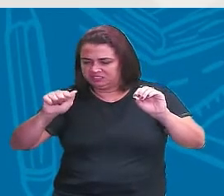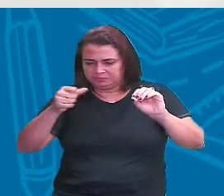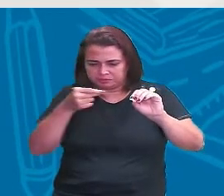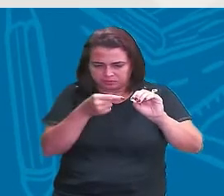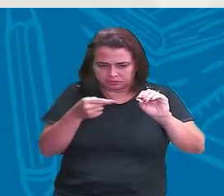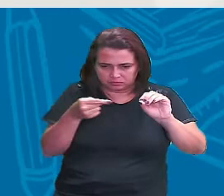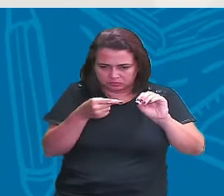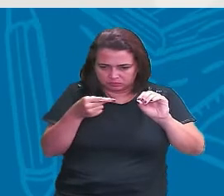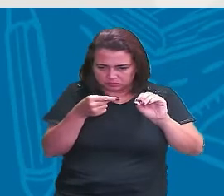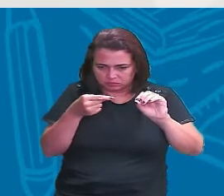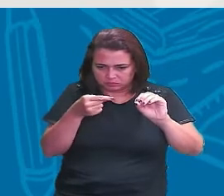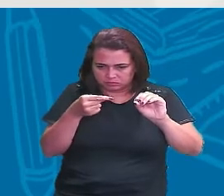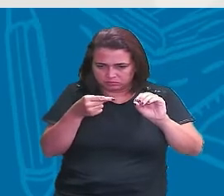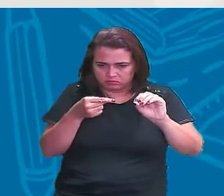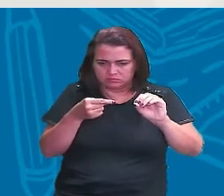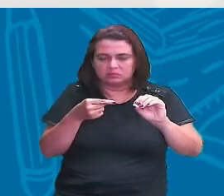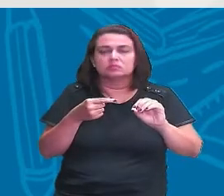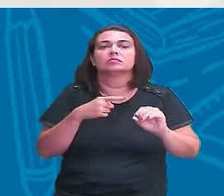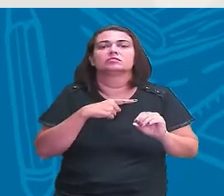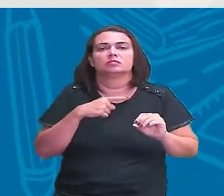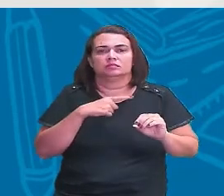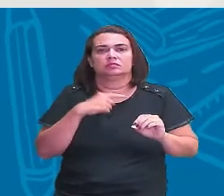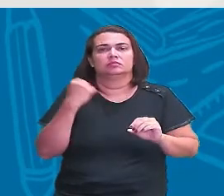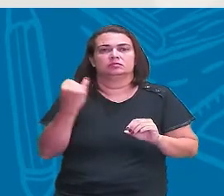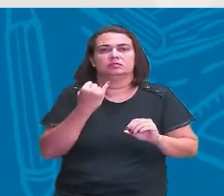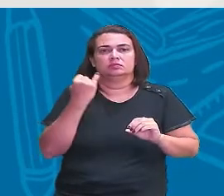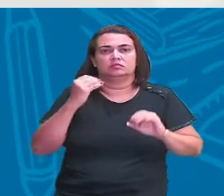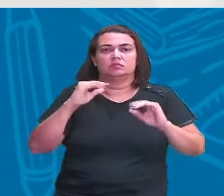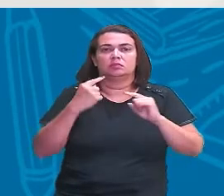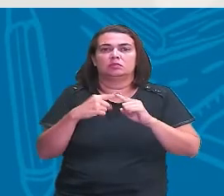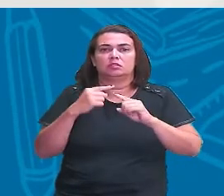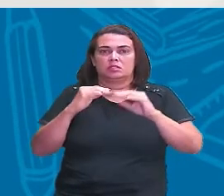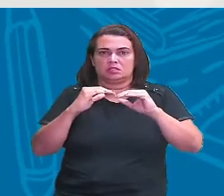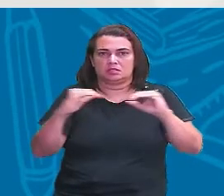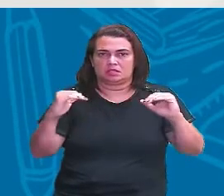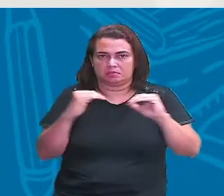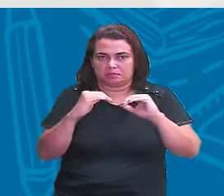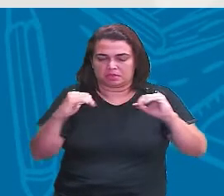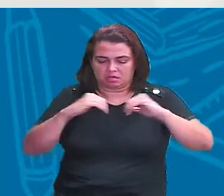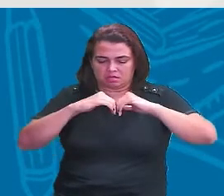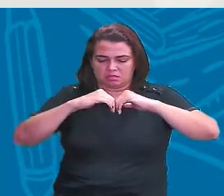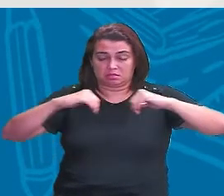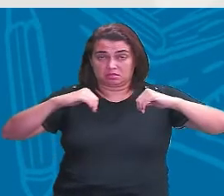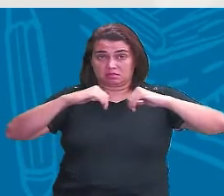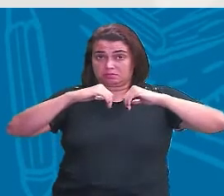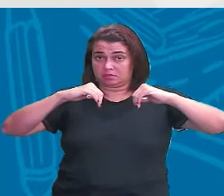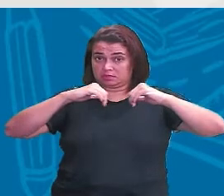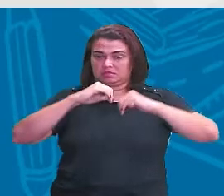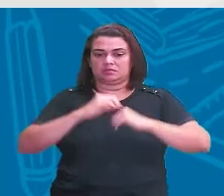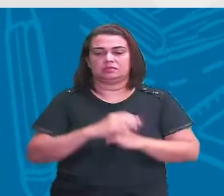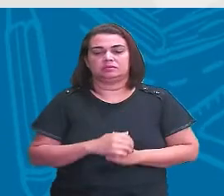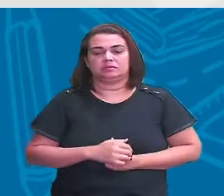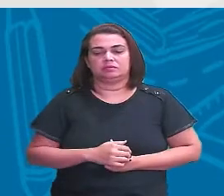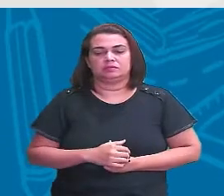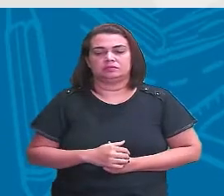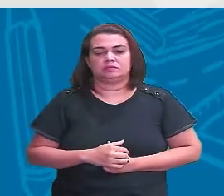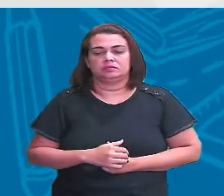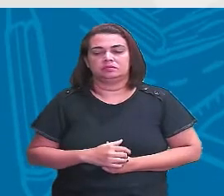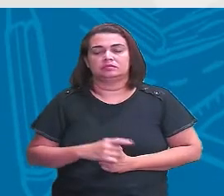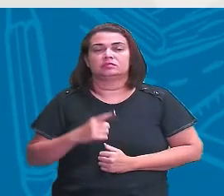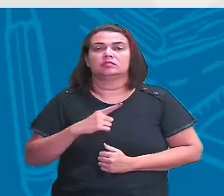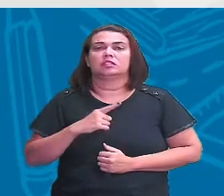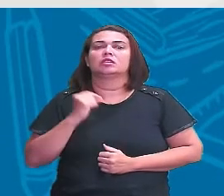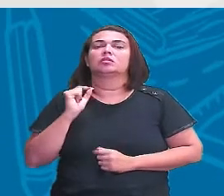bó e a sílaba lá é para a gente separar as sílabas, tá? E aqui nós temos um exemplo